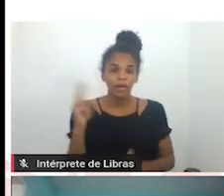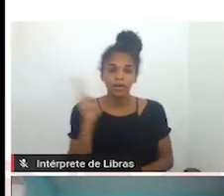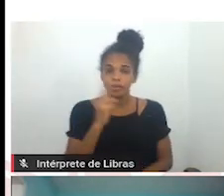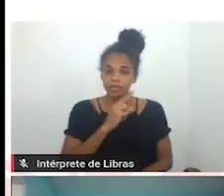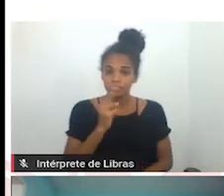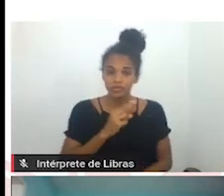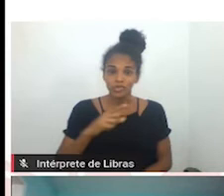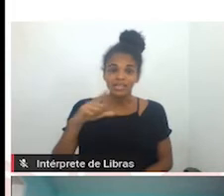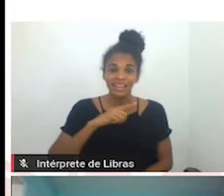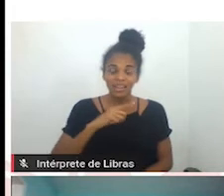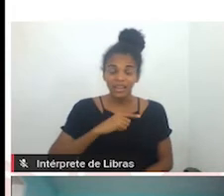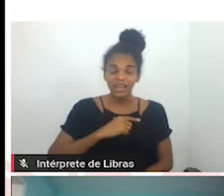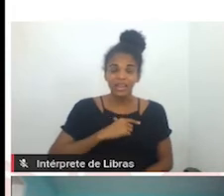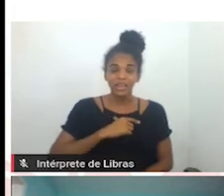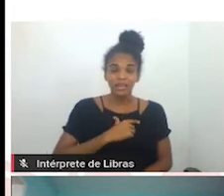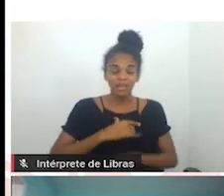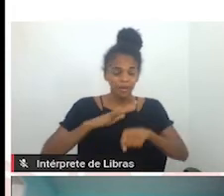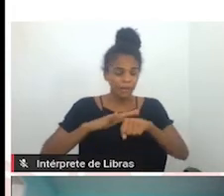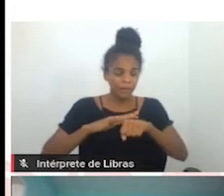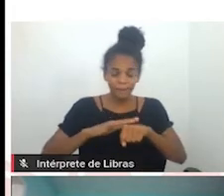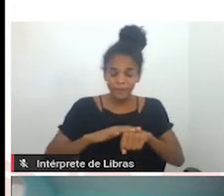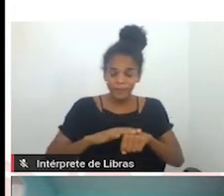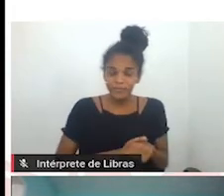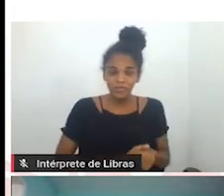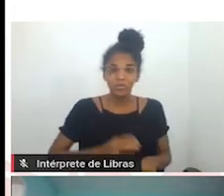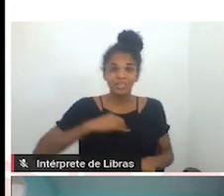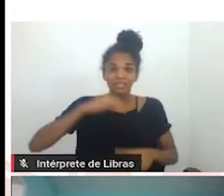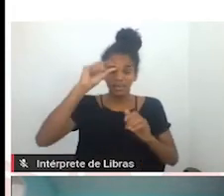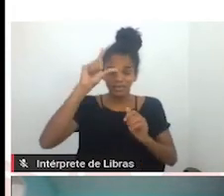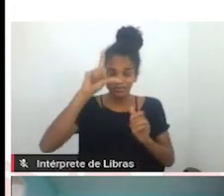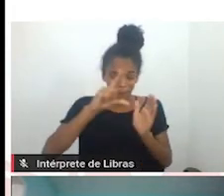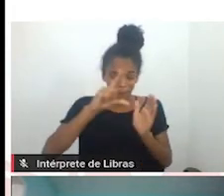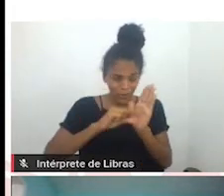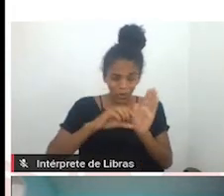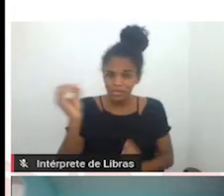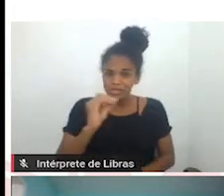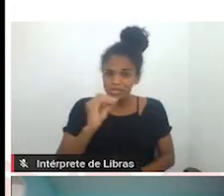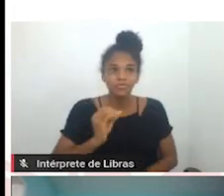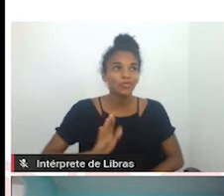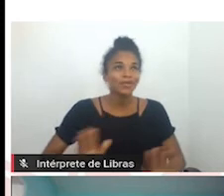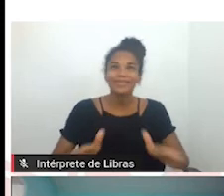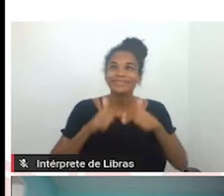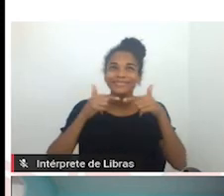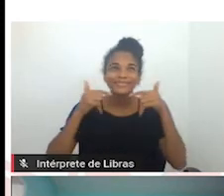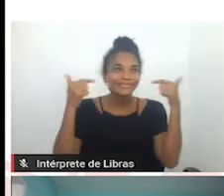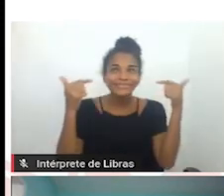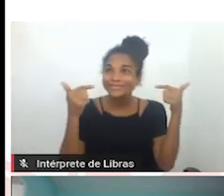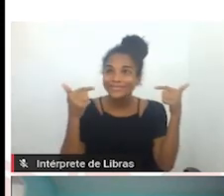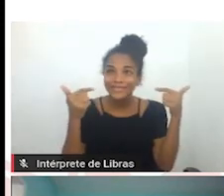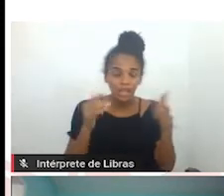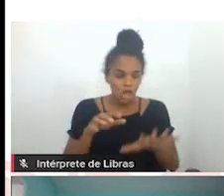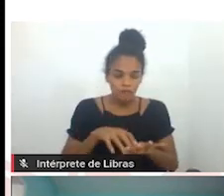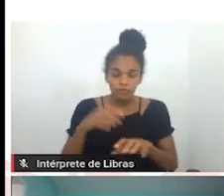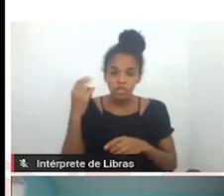gravemente hipoxêmico e feliz, sem dispneia, sem taquipneia, tranquilo, chega com a mão cianótica, saturando